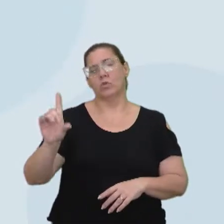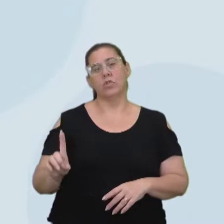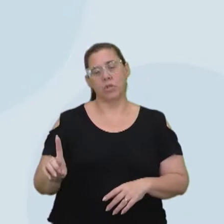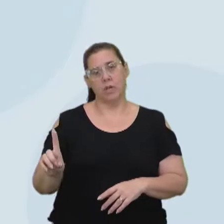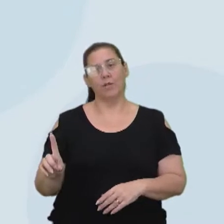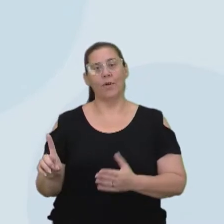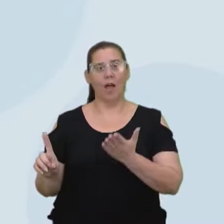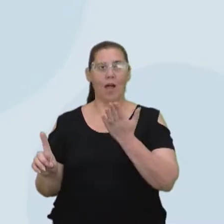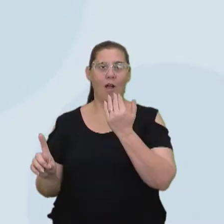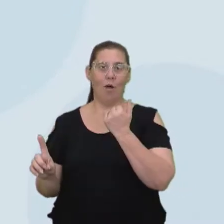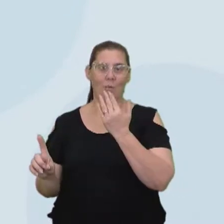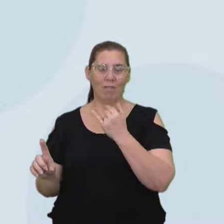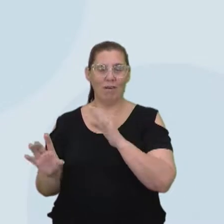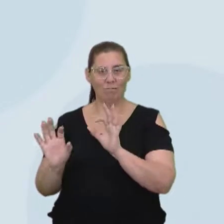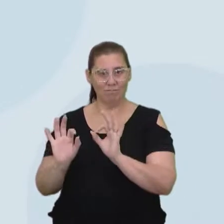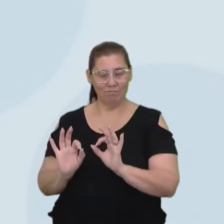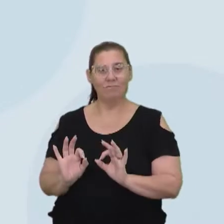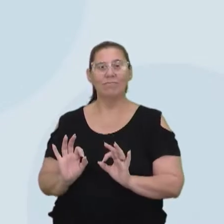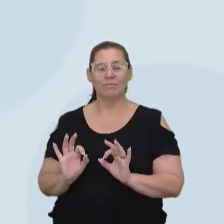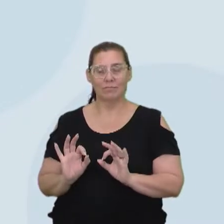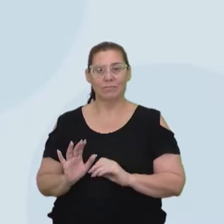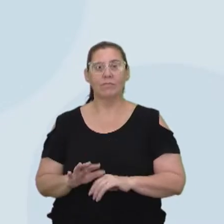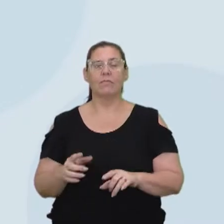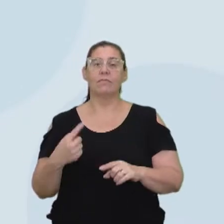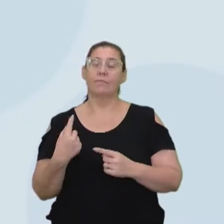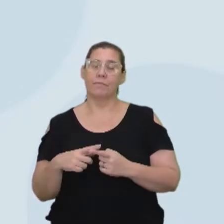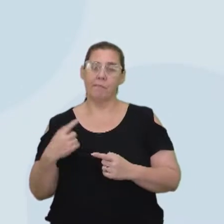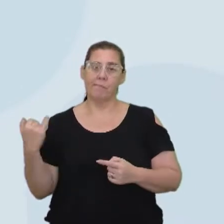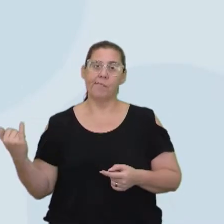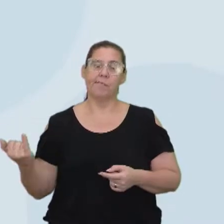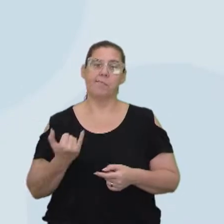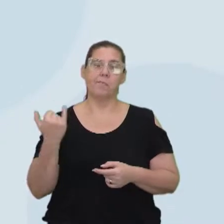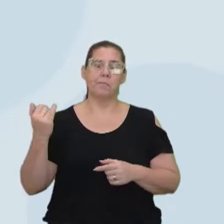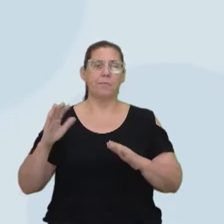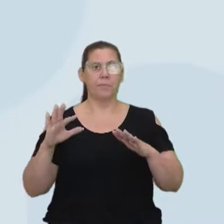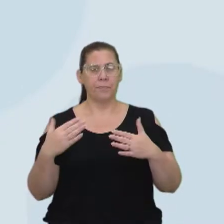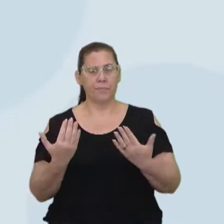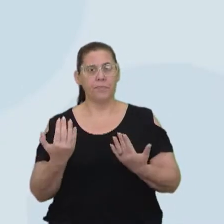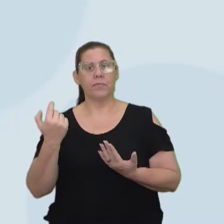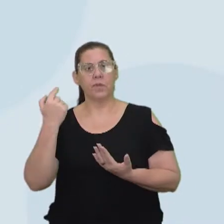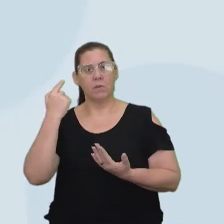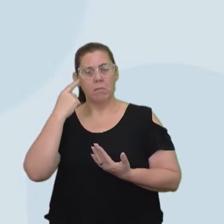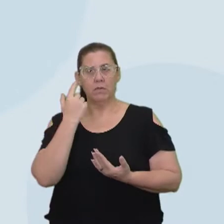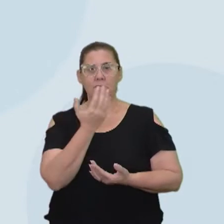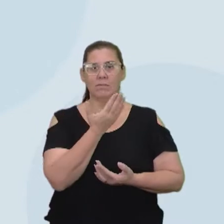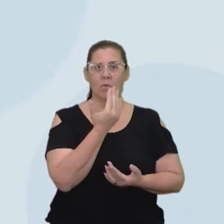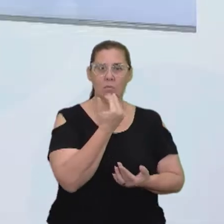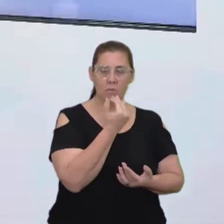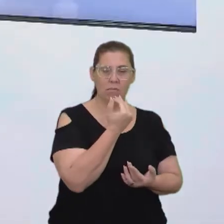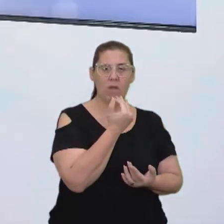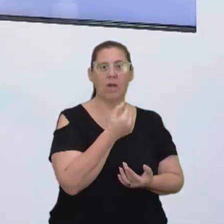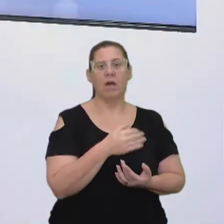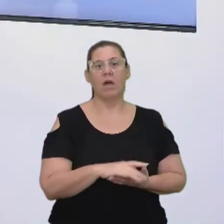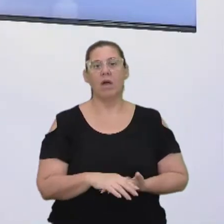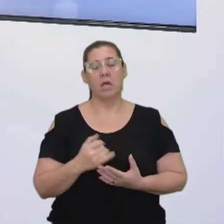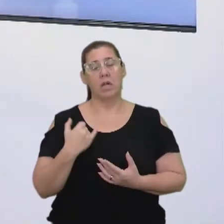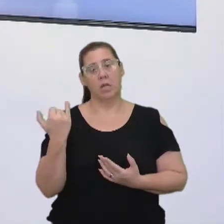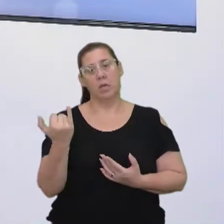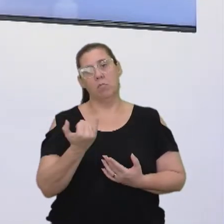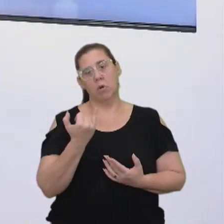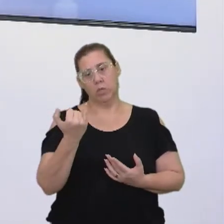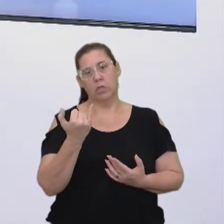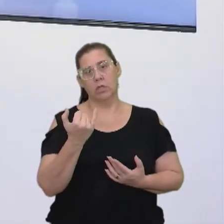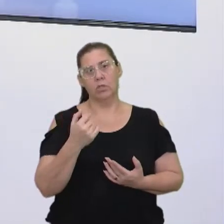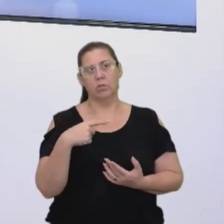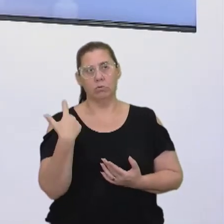à alimentação adequada. Porque isso também é importante, né? Quando a gente está falando sobre alimentação aqui, é importante que a lógica que eles